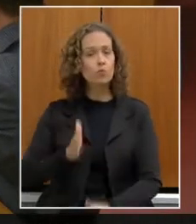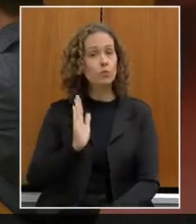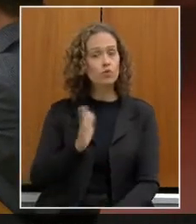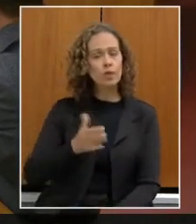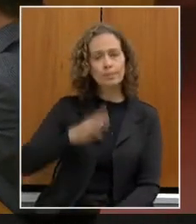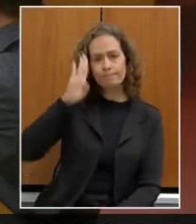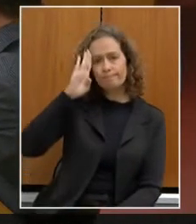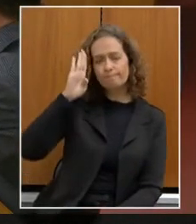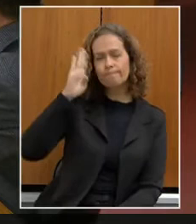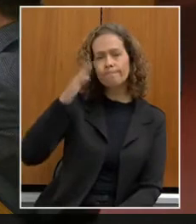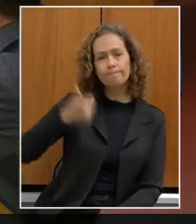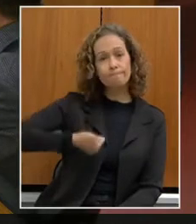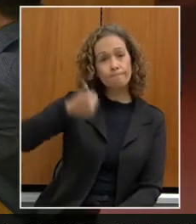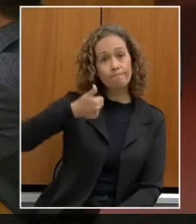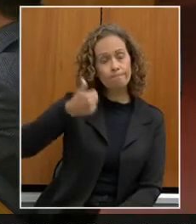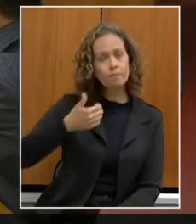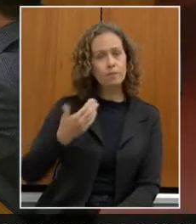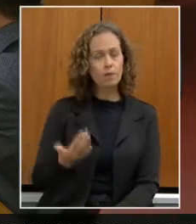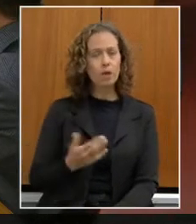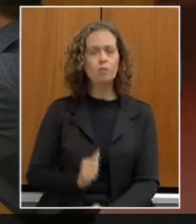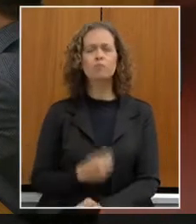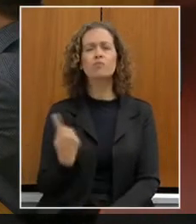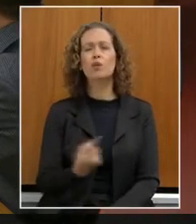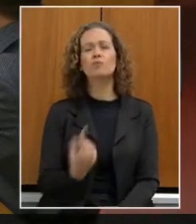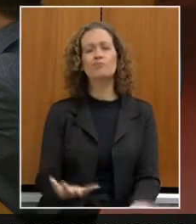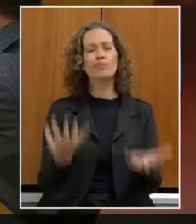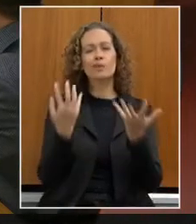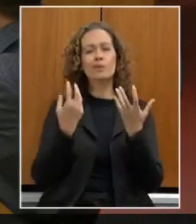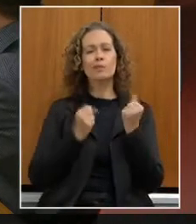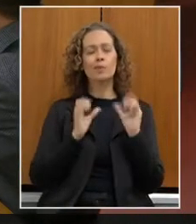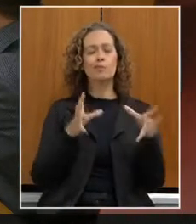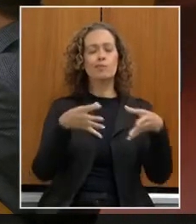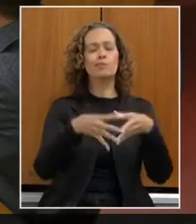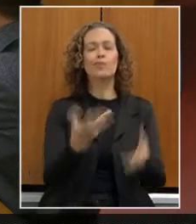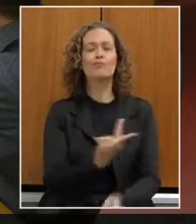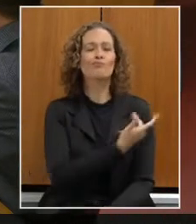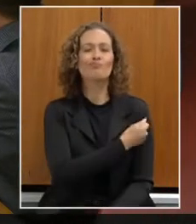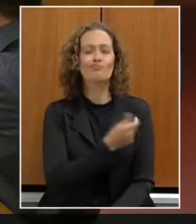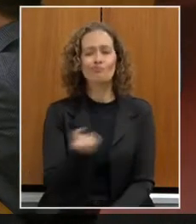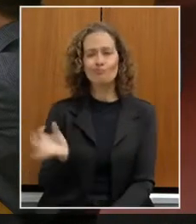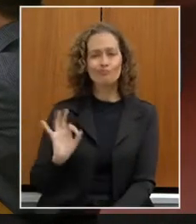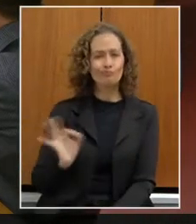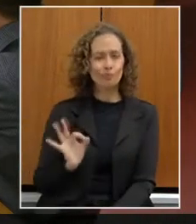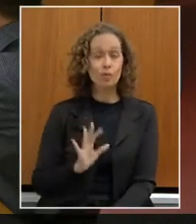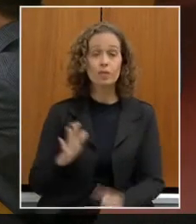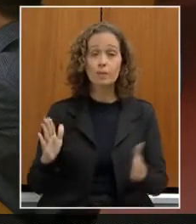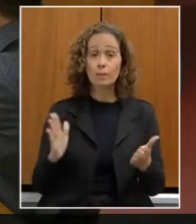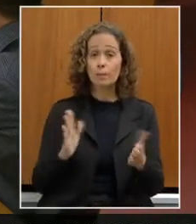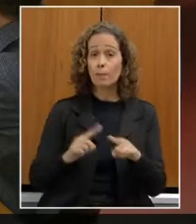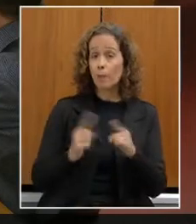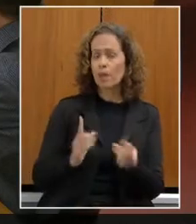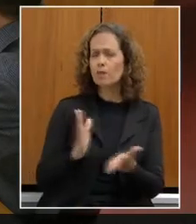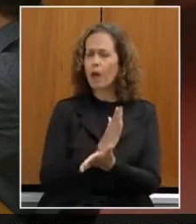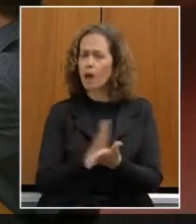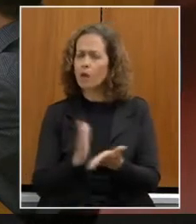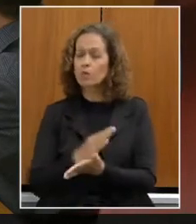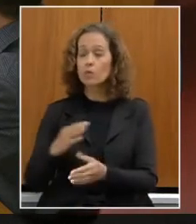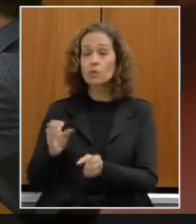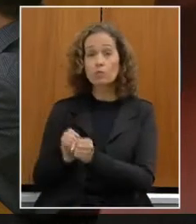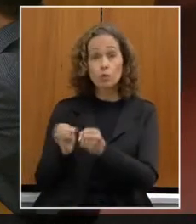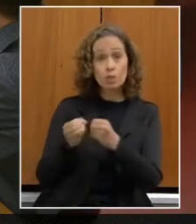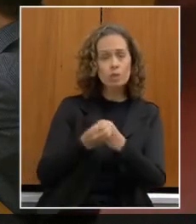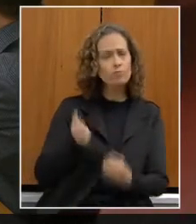não recebemos ainda nenhuma dose para esse grupo mas alguns municípios que já conseguiram